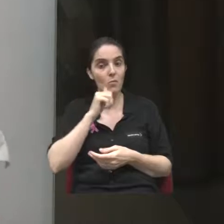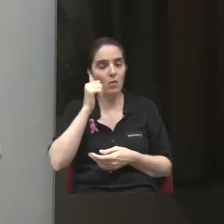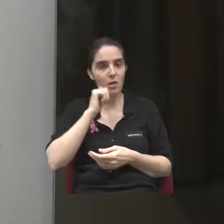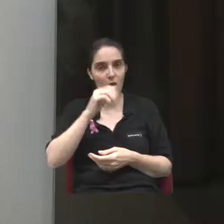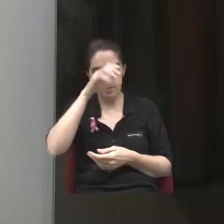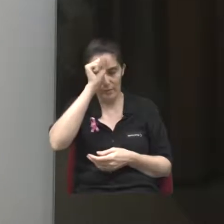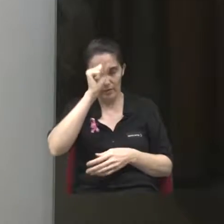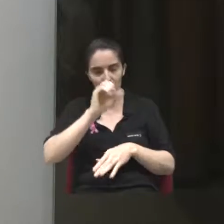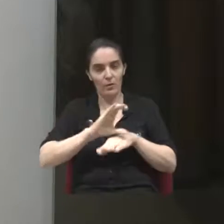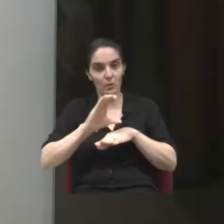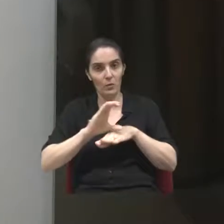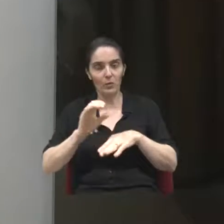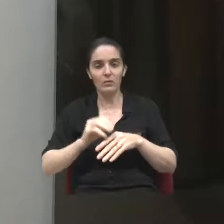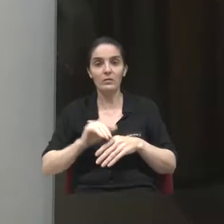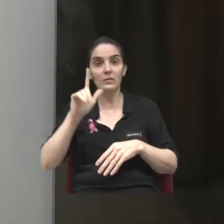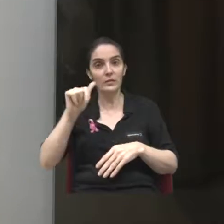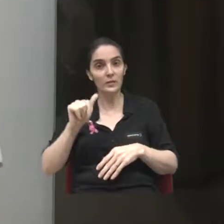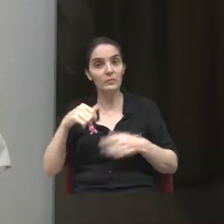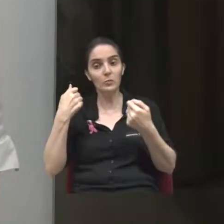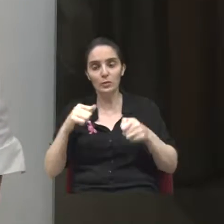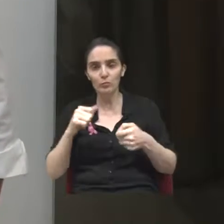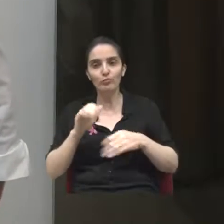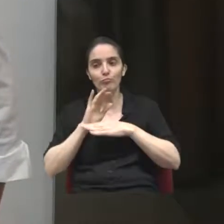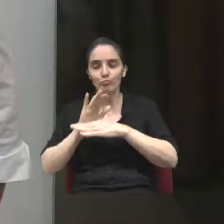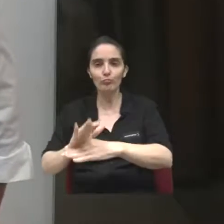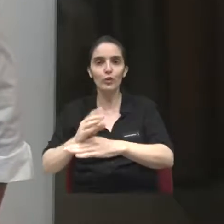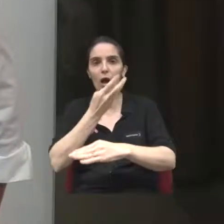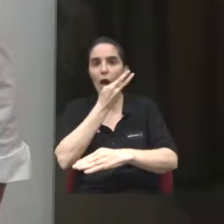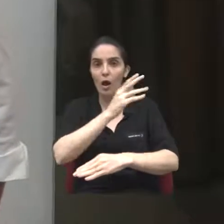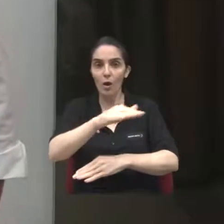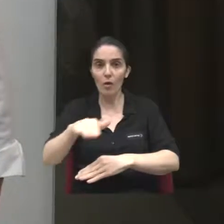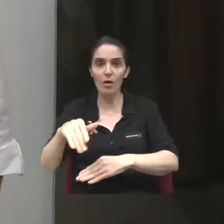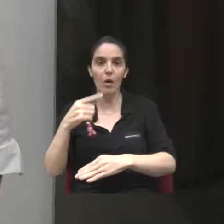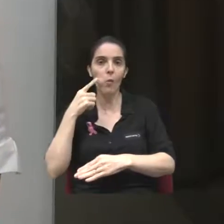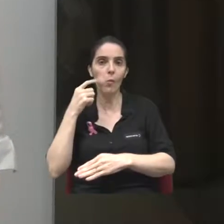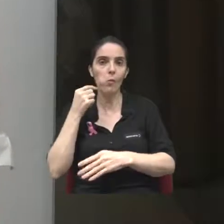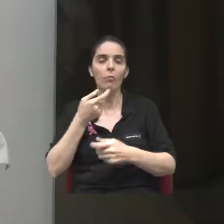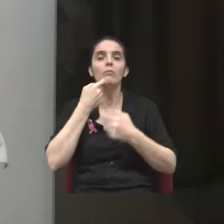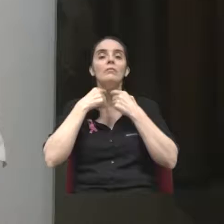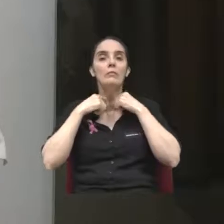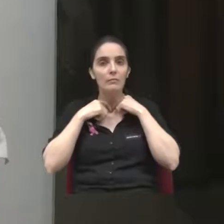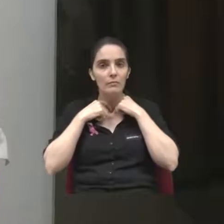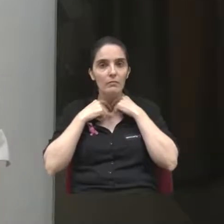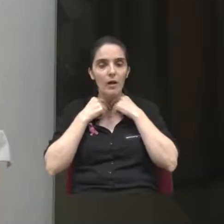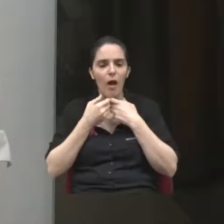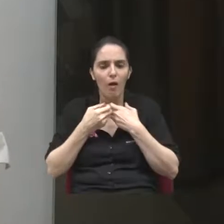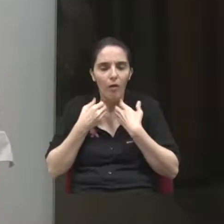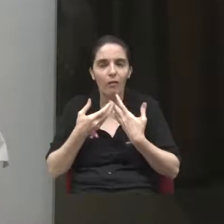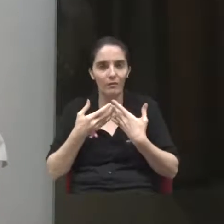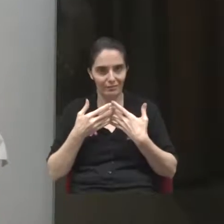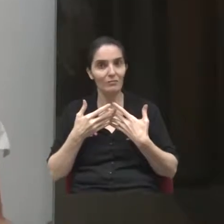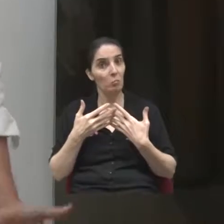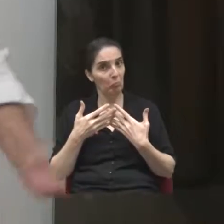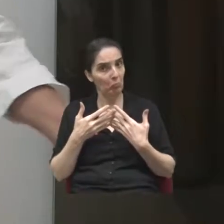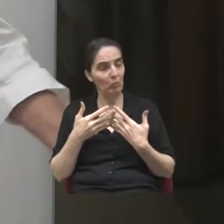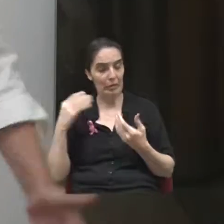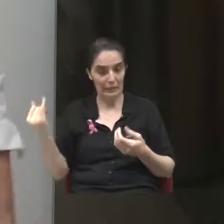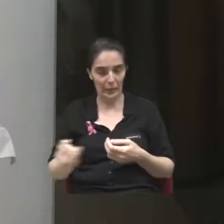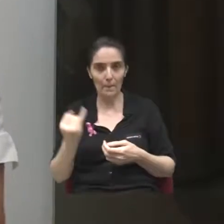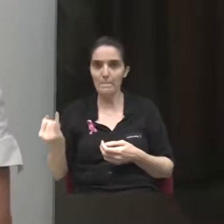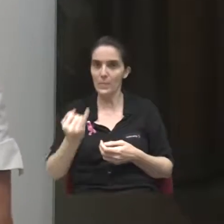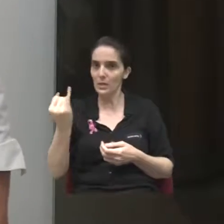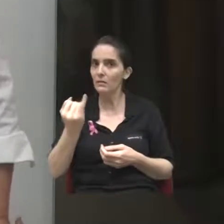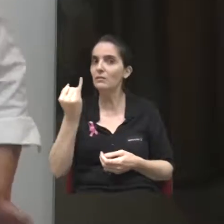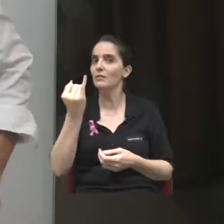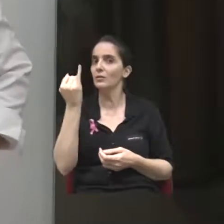quando uma criança se engasgou com uma bala. Então, é a importância, nem todos, é